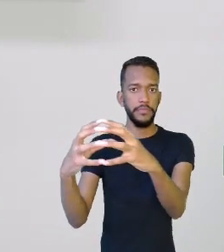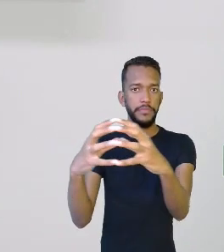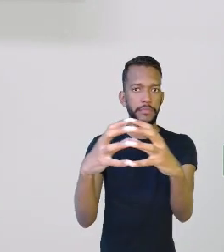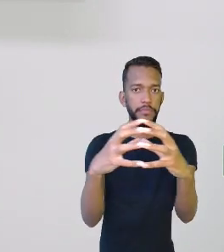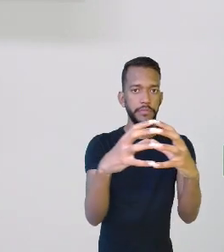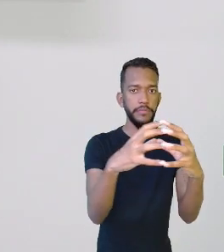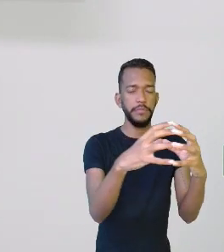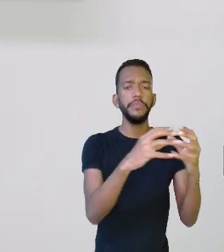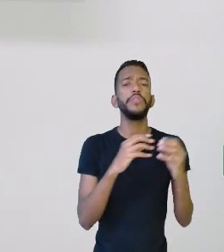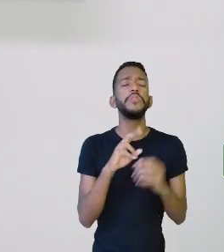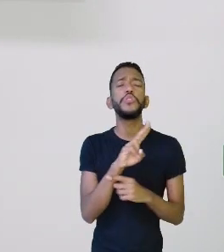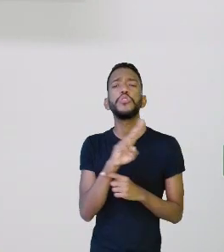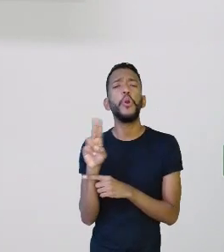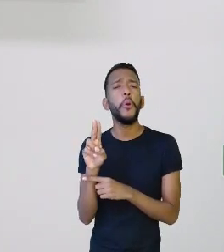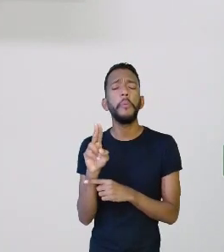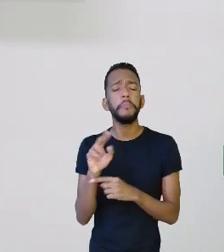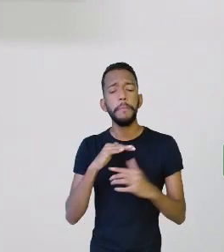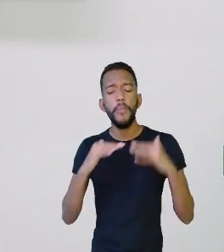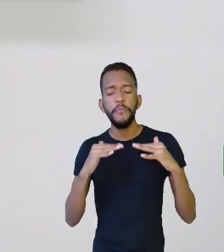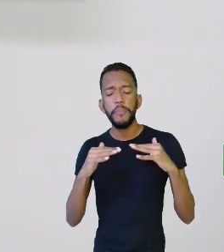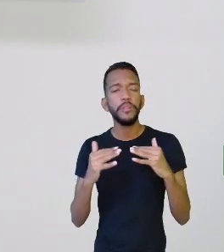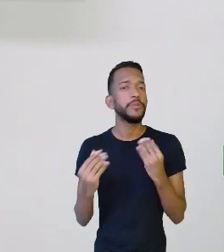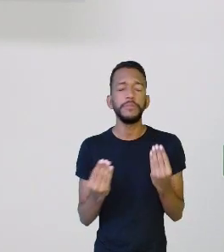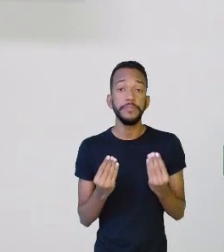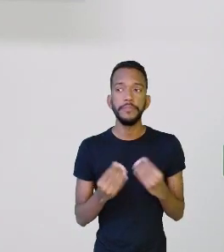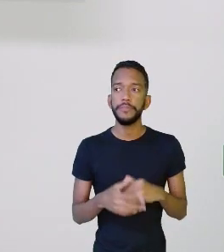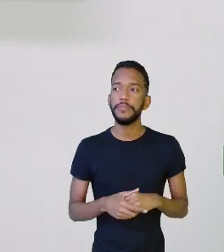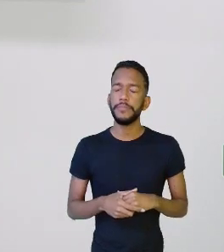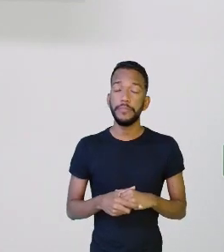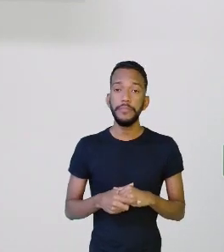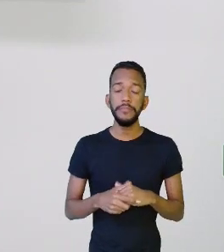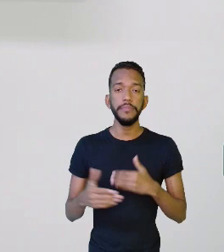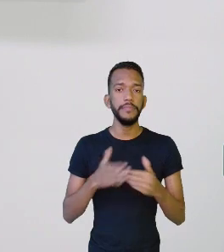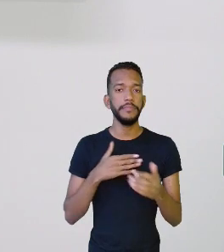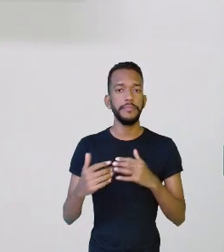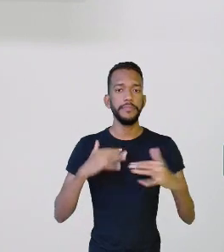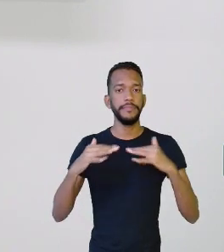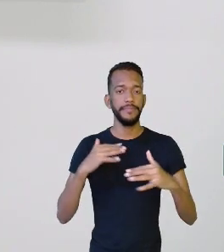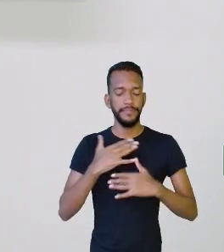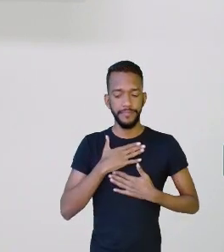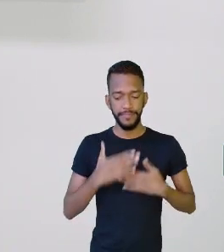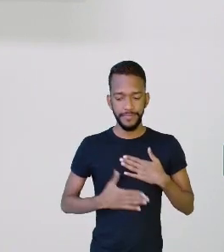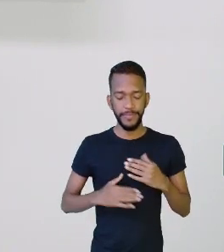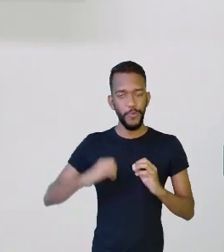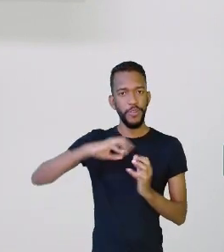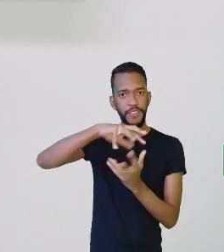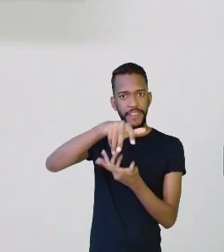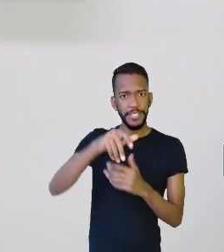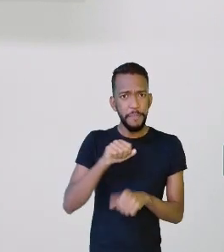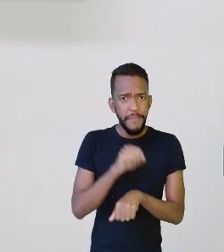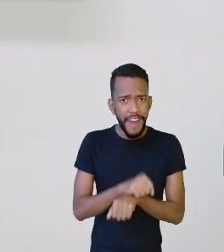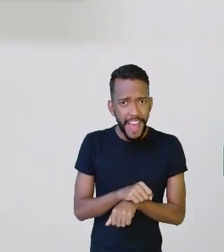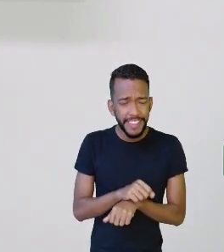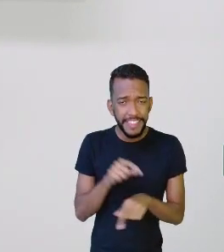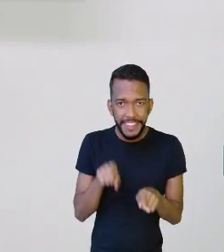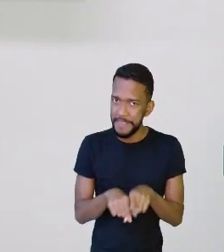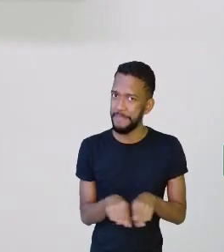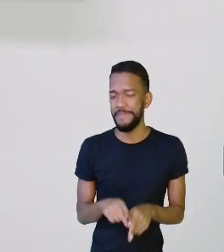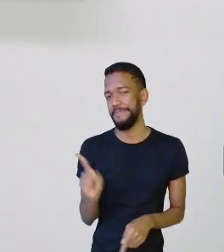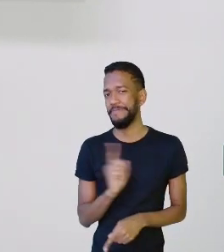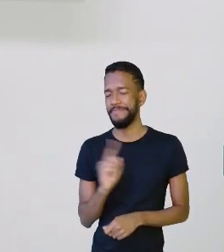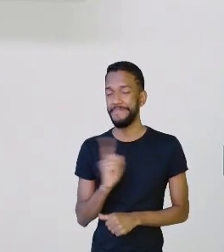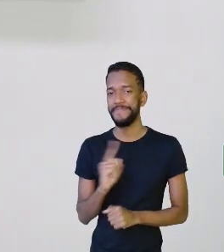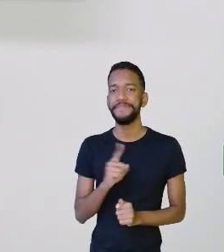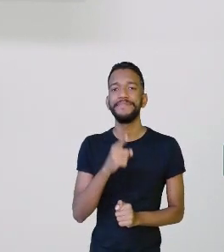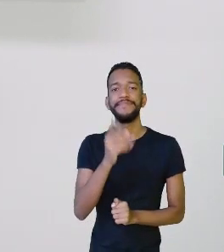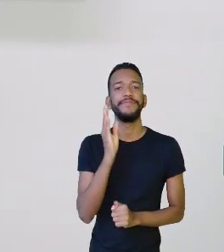ver? Como todos os corpos do universo, o planeta Terra também não está parado. A gente viu aí nessa